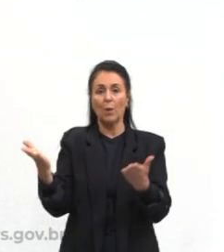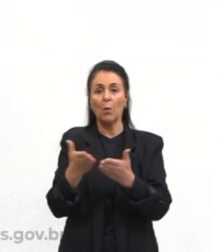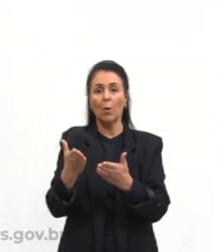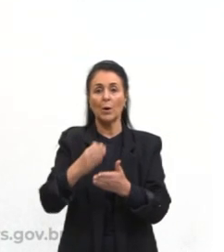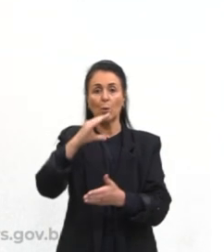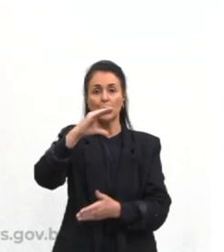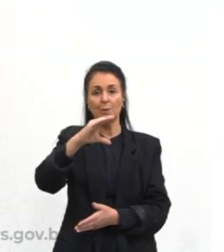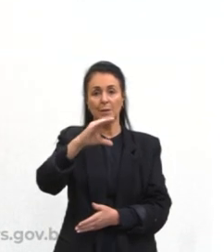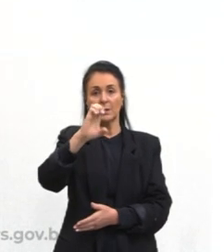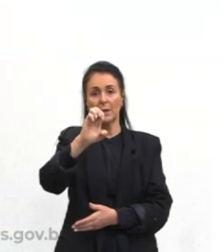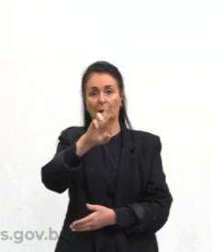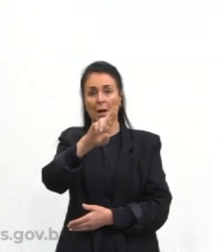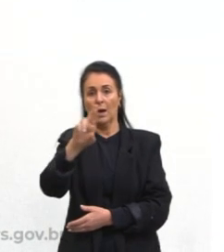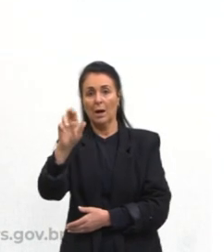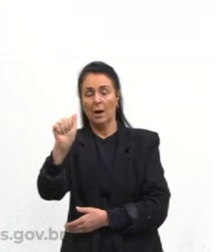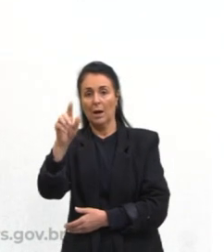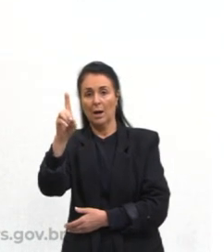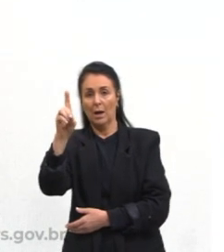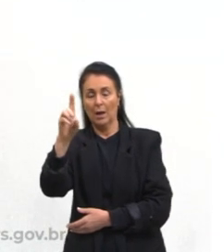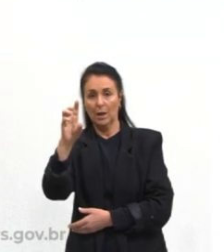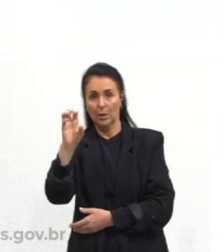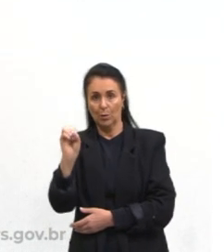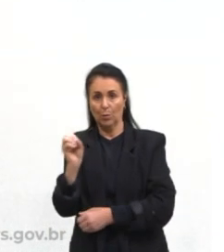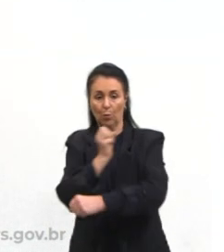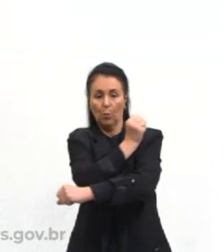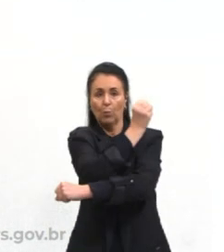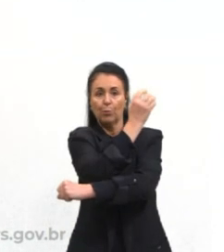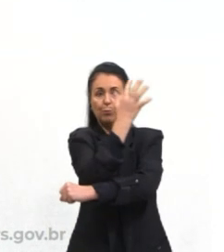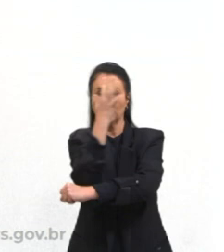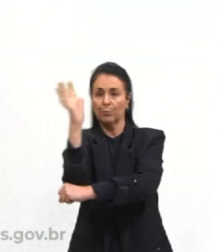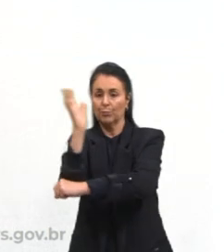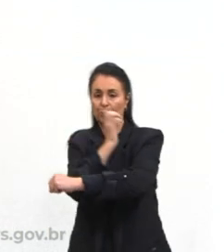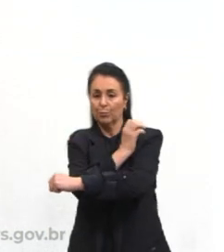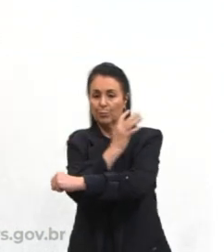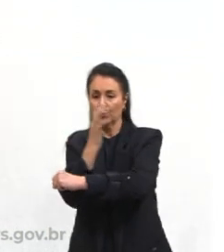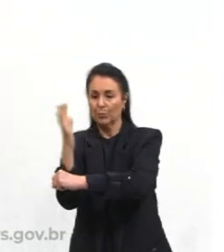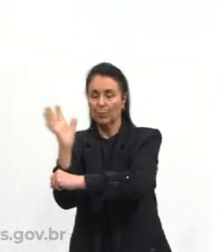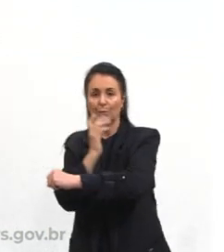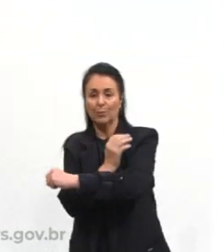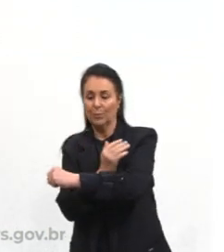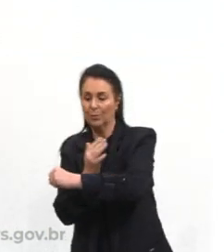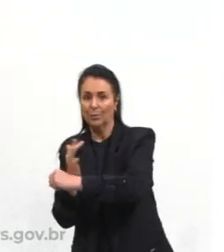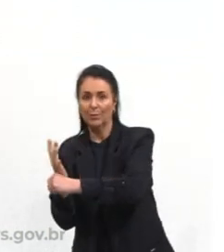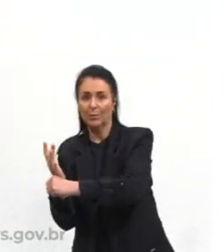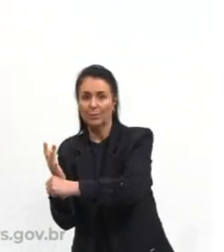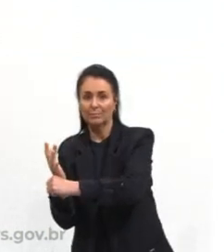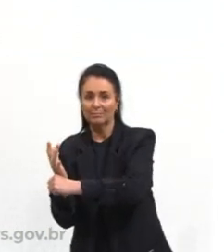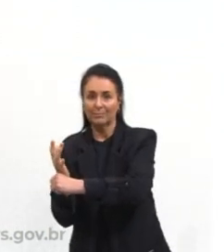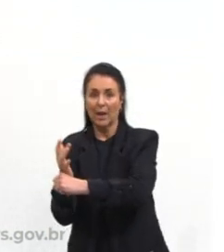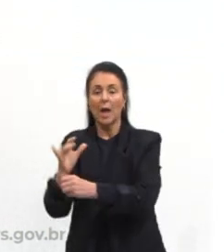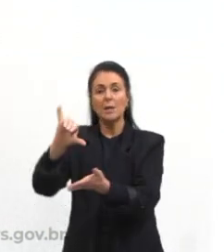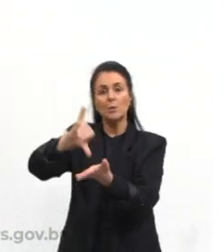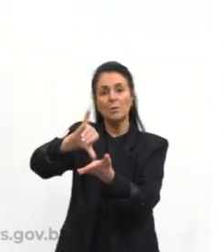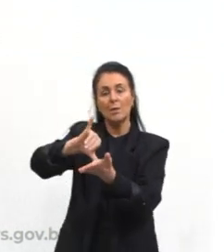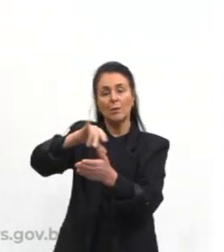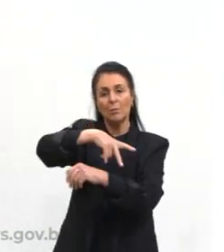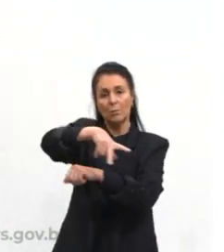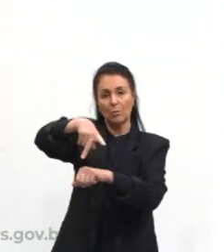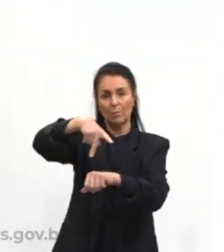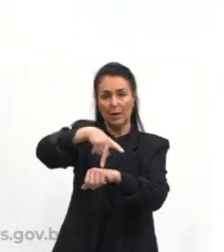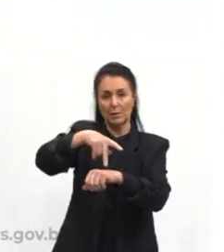cerrado grisada os errado então essa parte central aqui que nós temos o nosso país está a gurizada esse bioma a